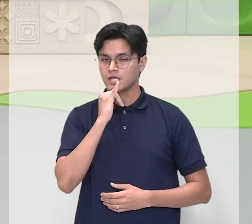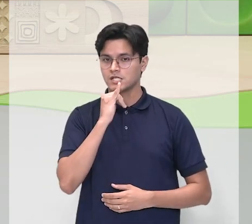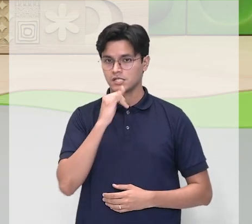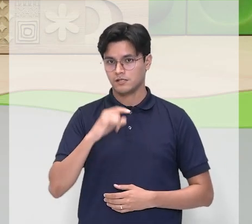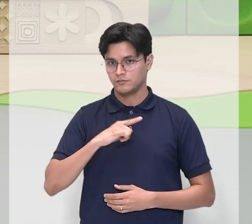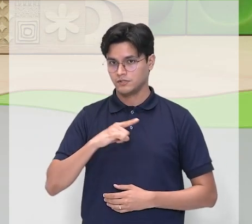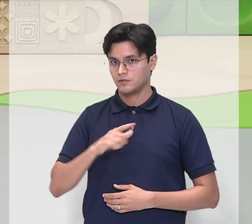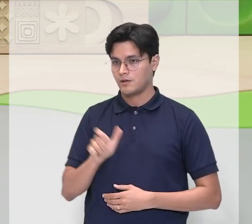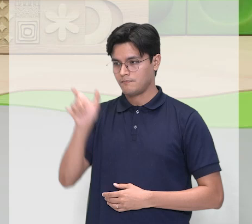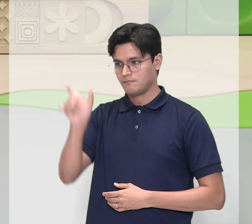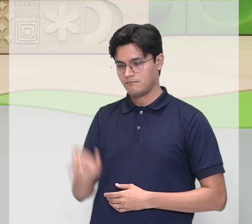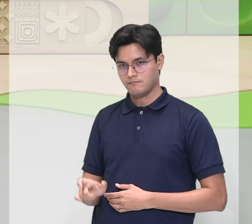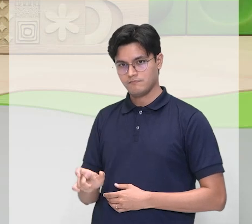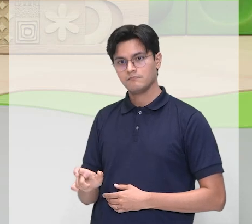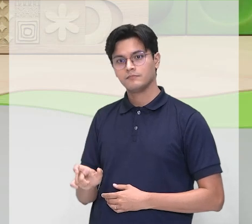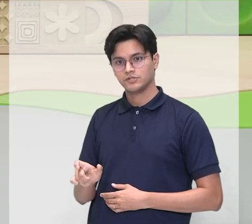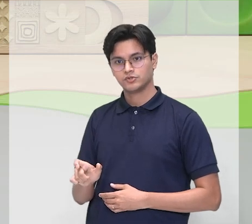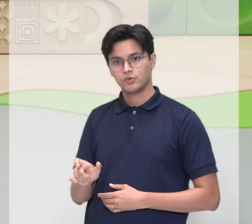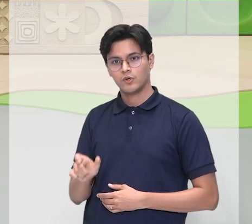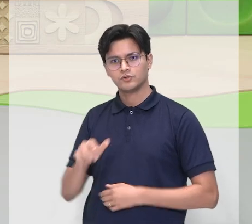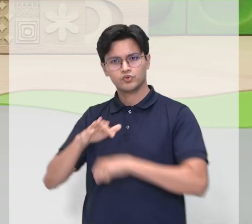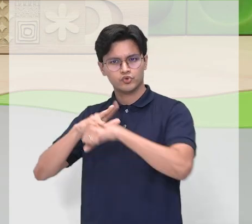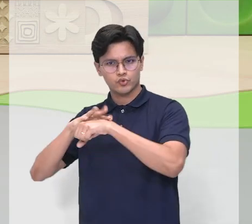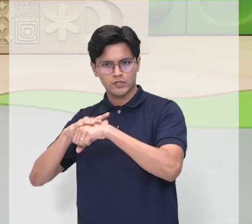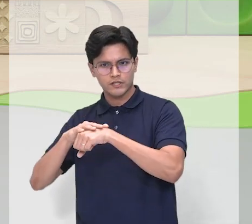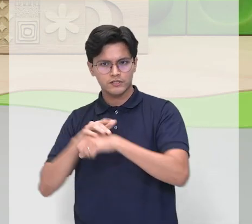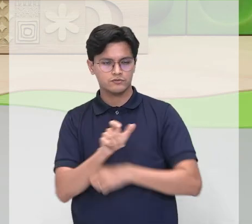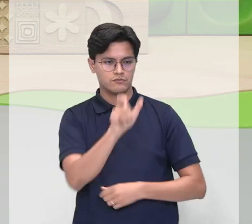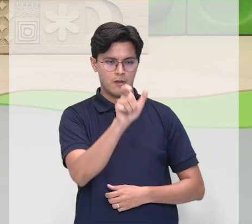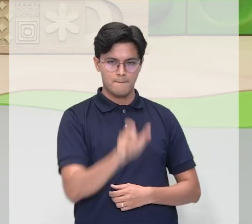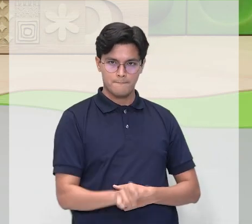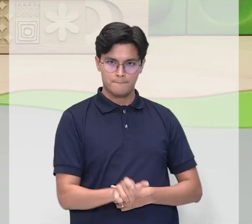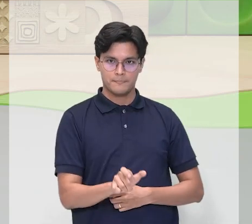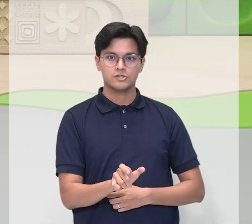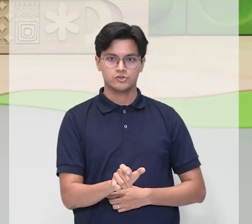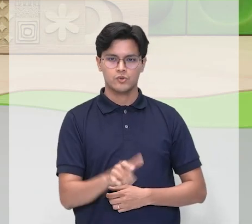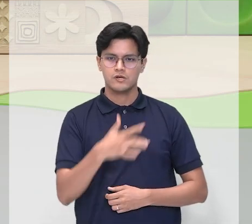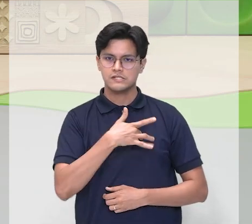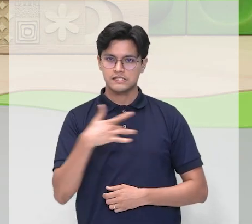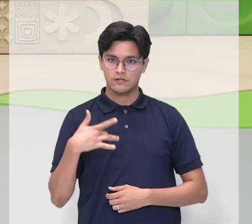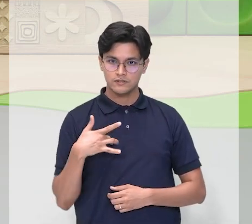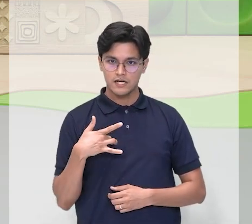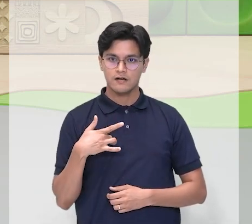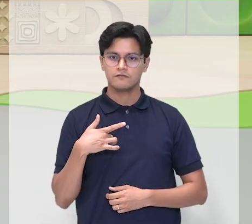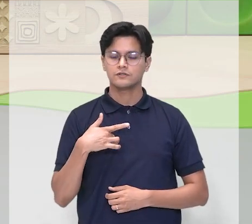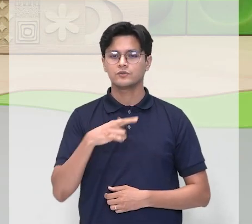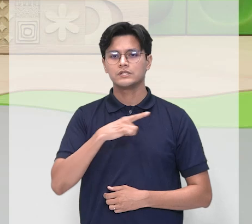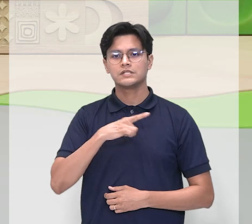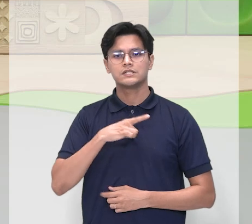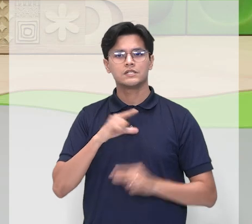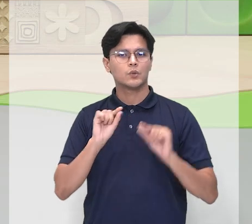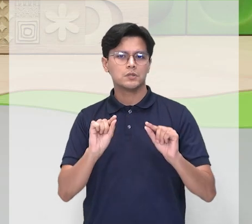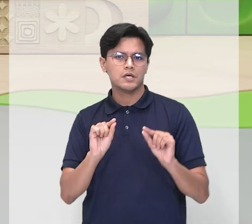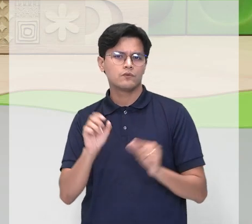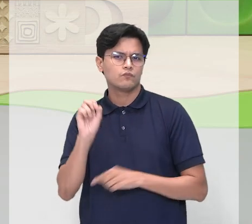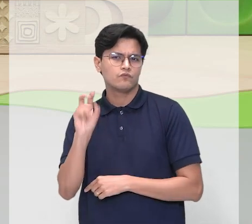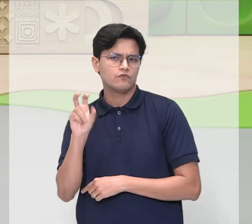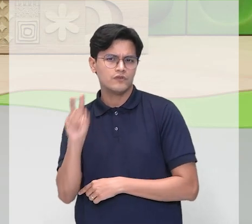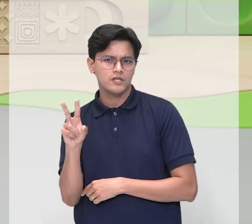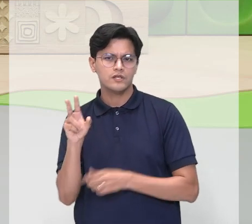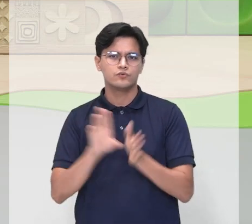doente, uma pessoa saudável, um agente infeccioso, vírus,